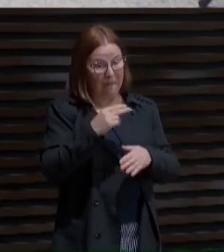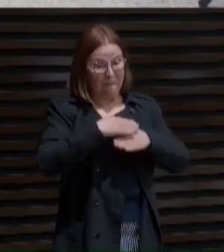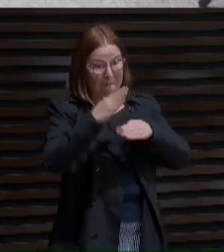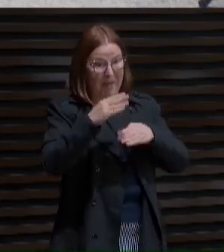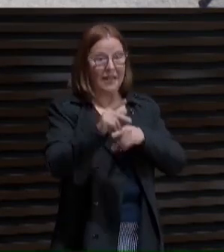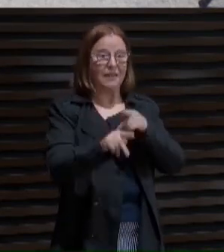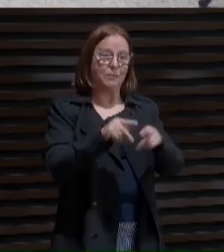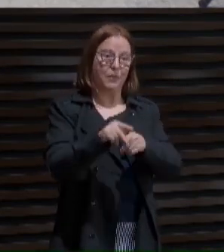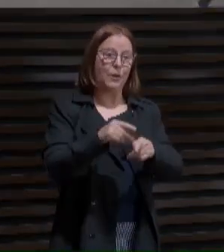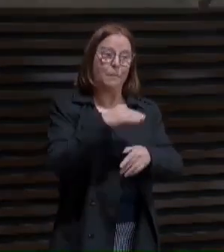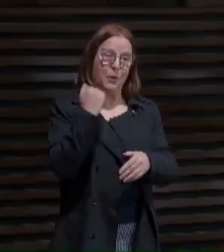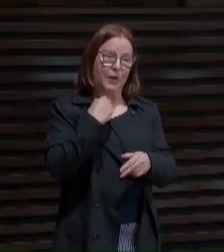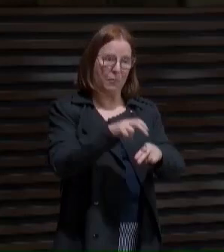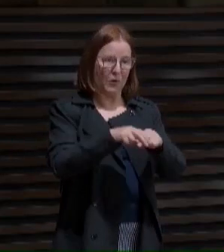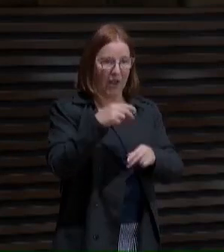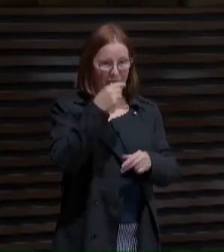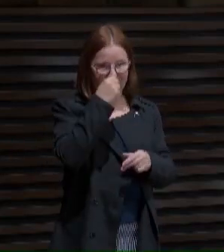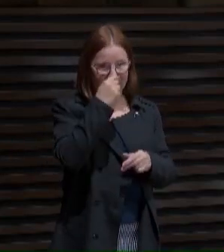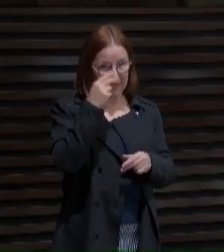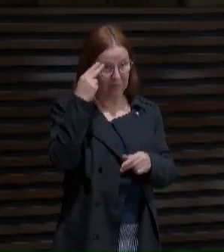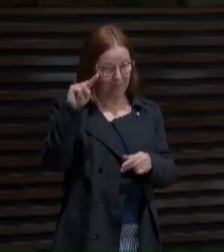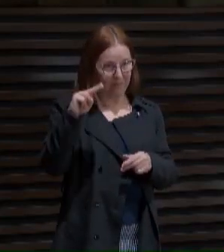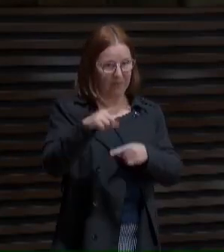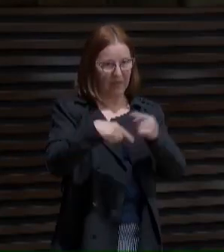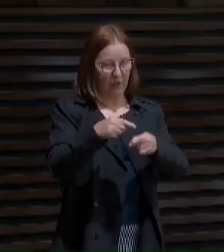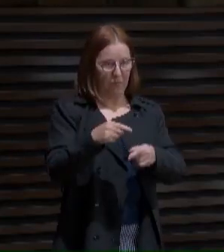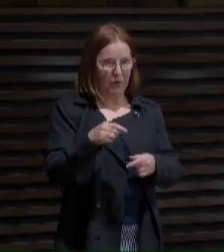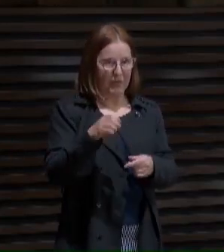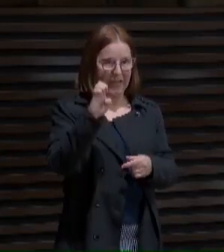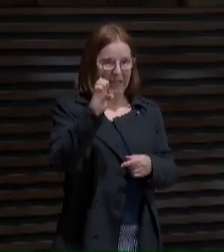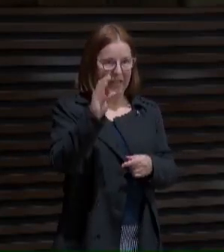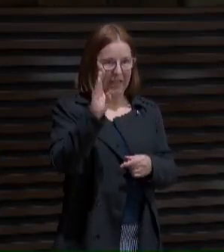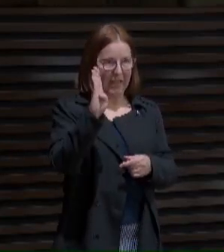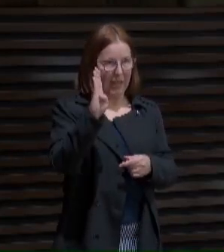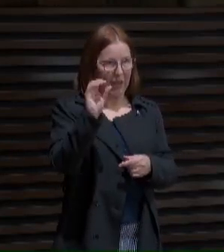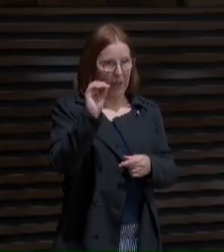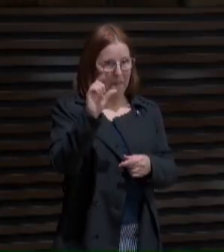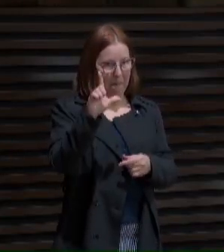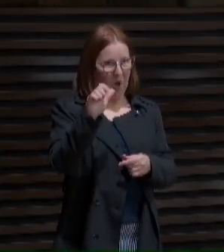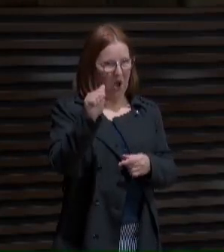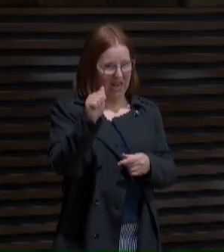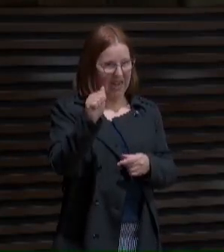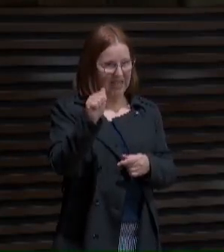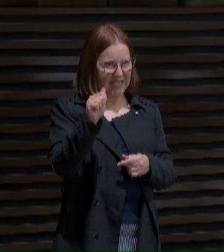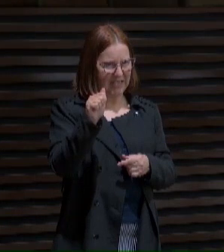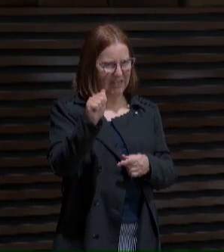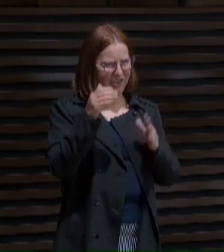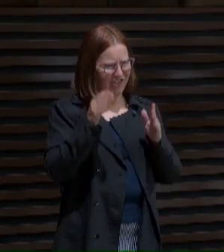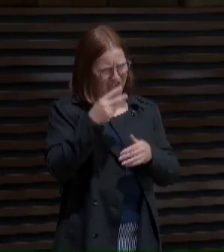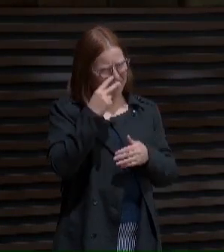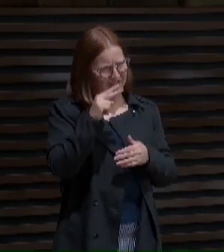espanhola. Depois tivemos o vírus Ebola, em 2013 a 2016, vocês também já ouviram